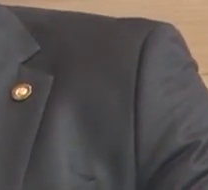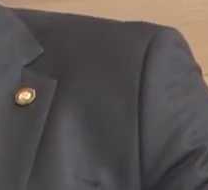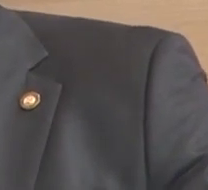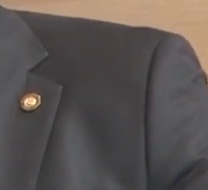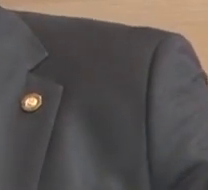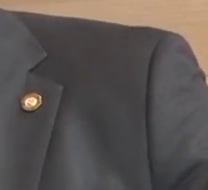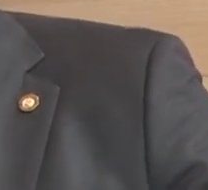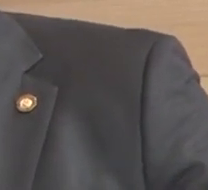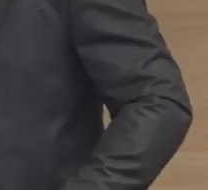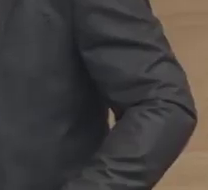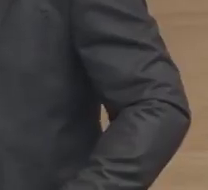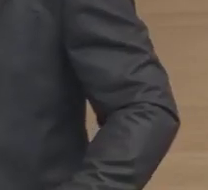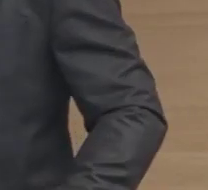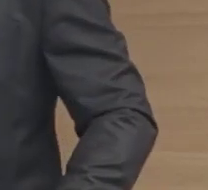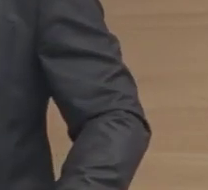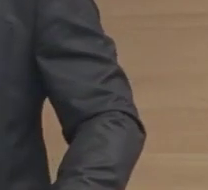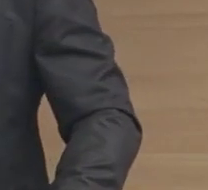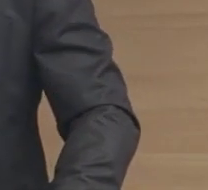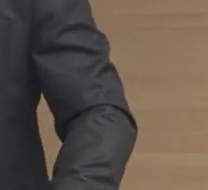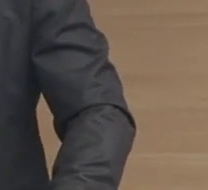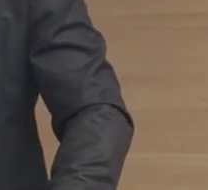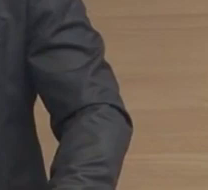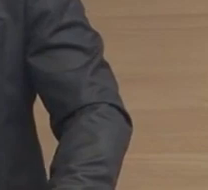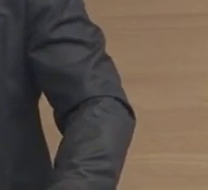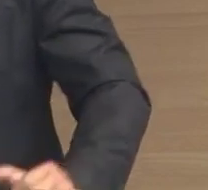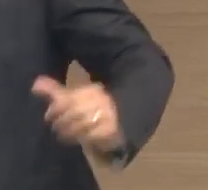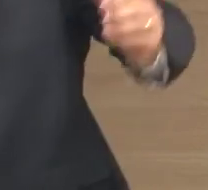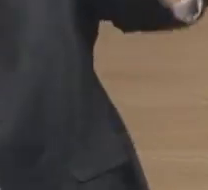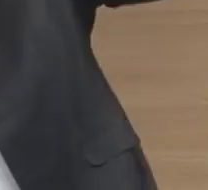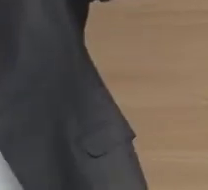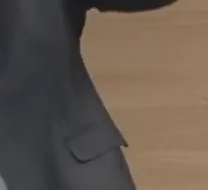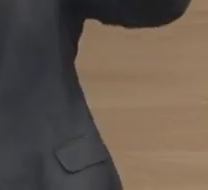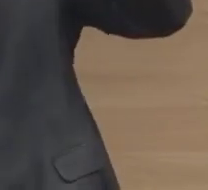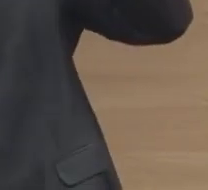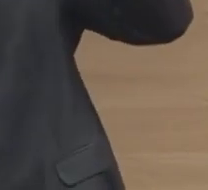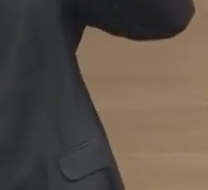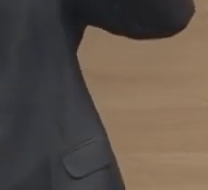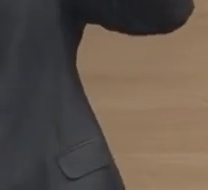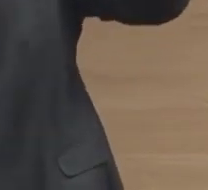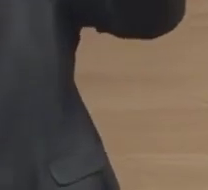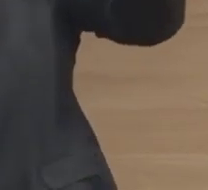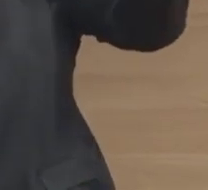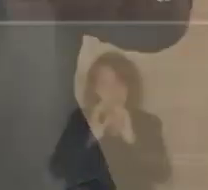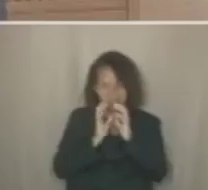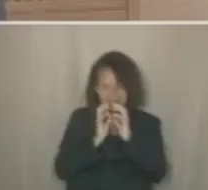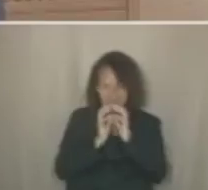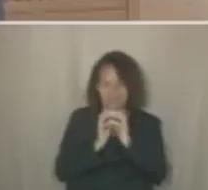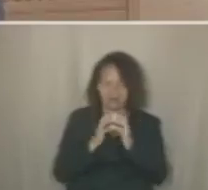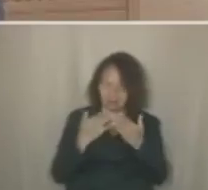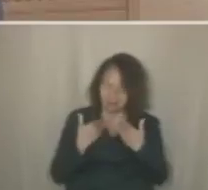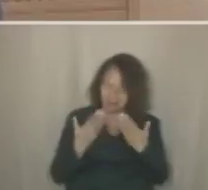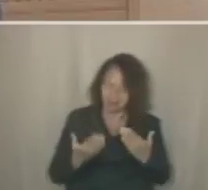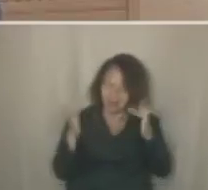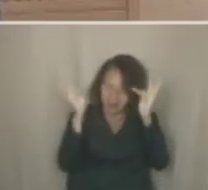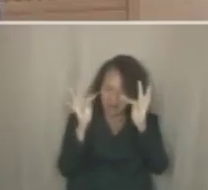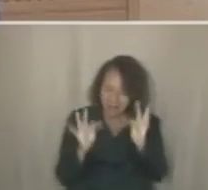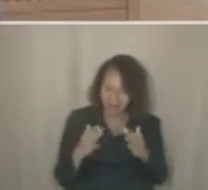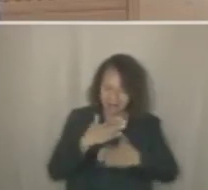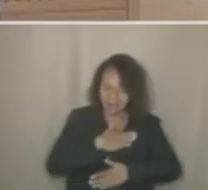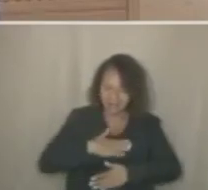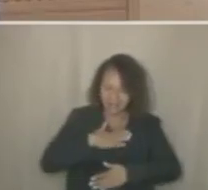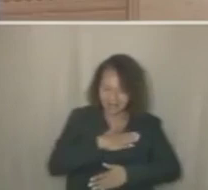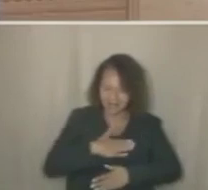vereador Ronaldo Lopes. O parlamentar elogiou o governo do Estado pela conclusão das obras. Dizer que é uma alegria, que é uma